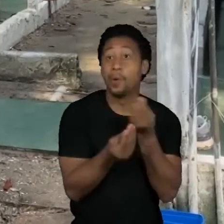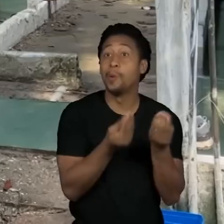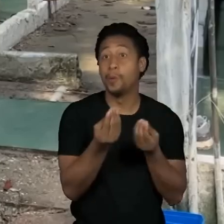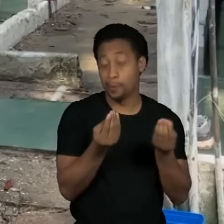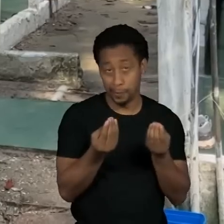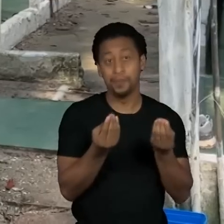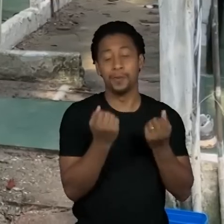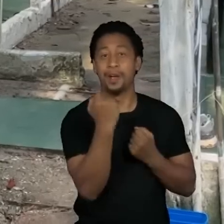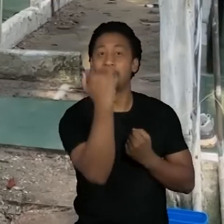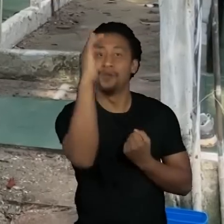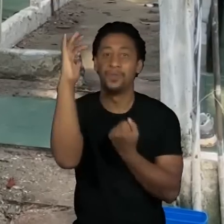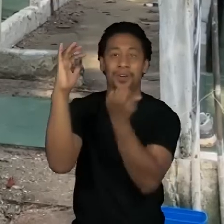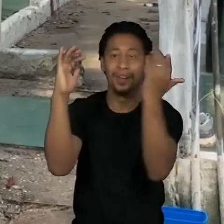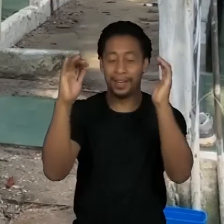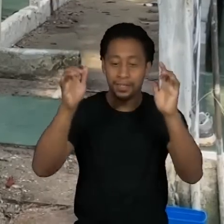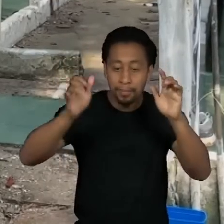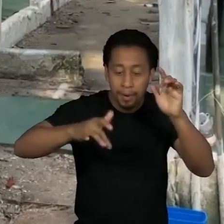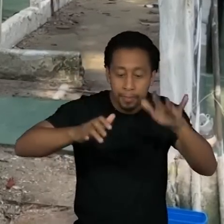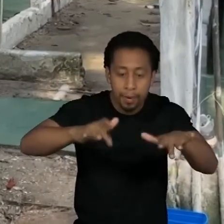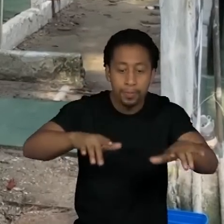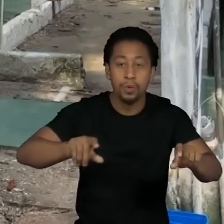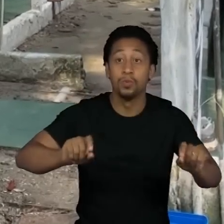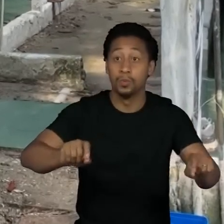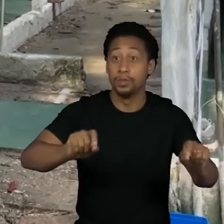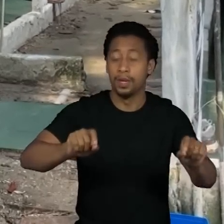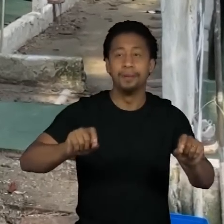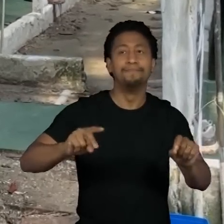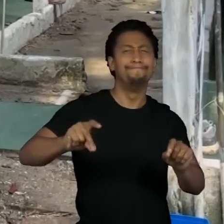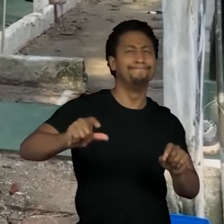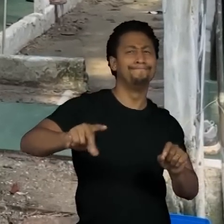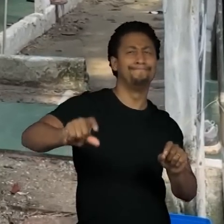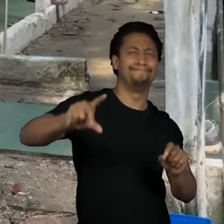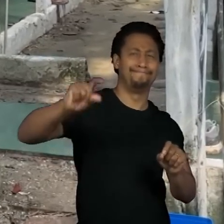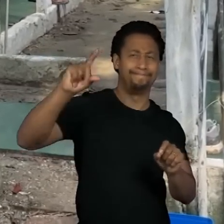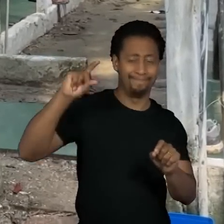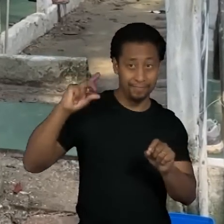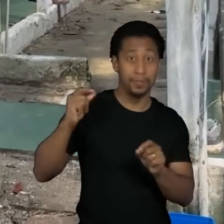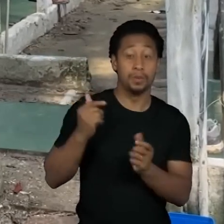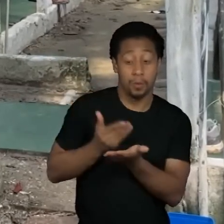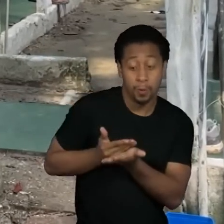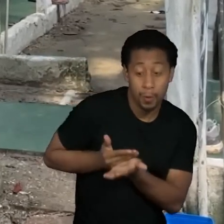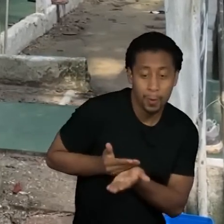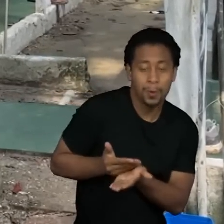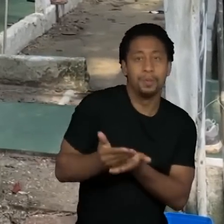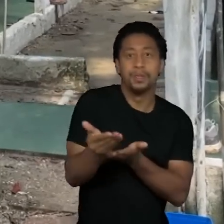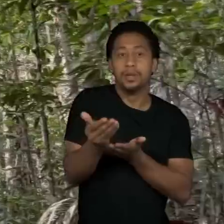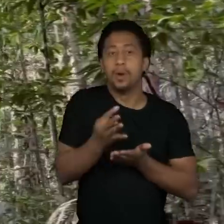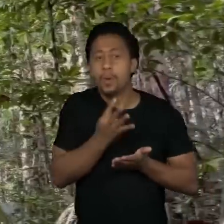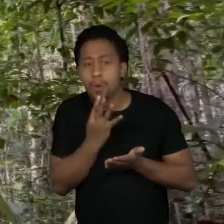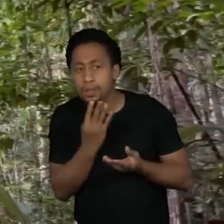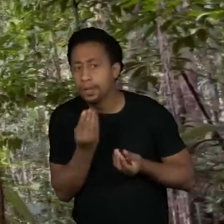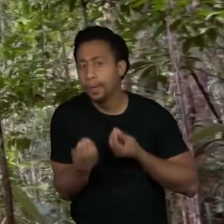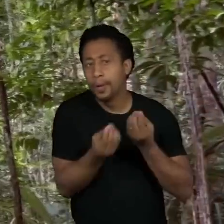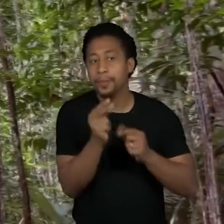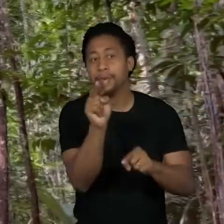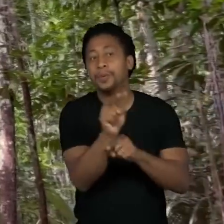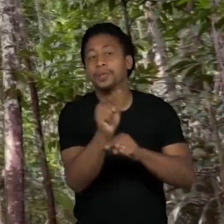Fragmentos Florestais, um dos mais antigos programas de todo o mundo para a conservação da biodiversidade.